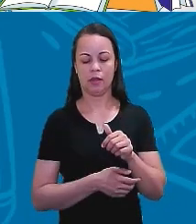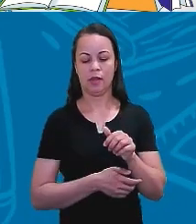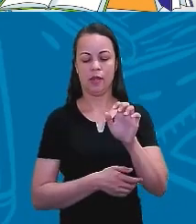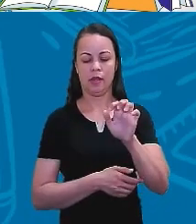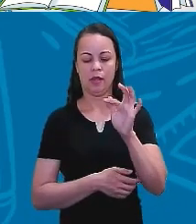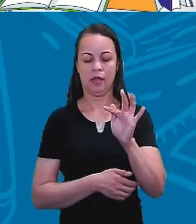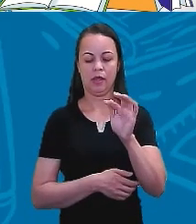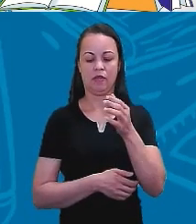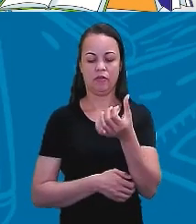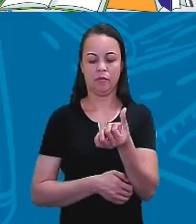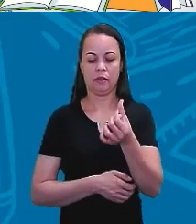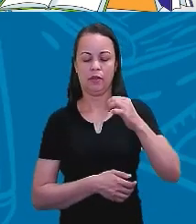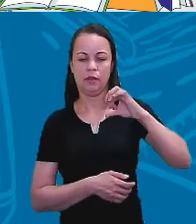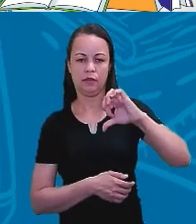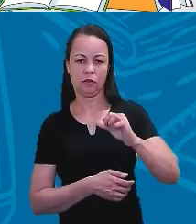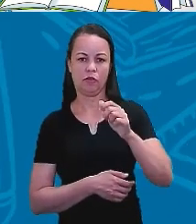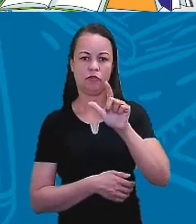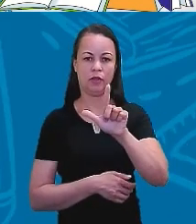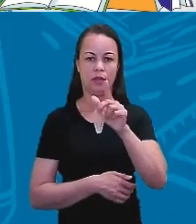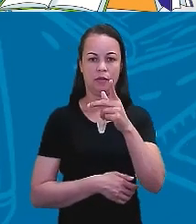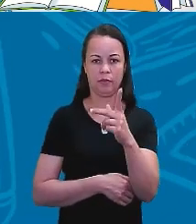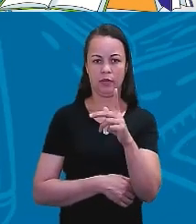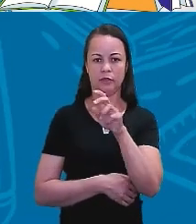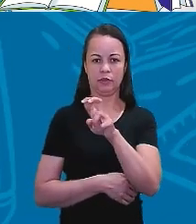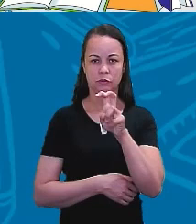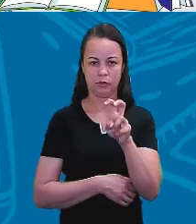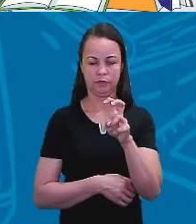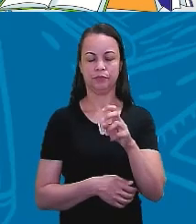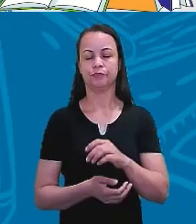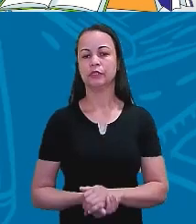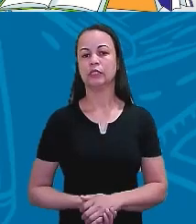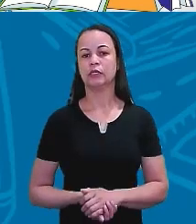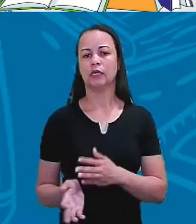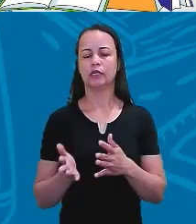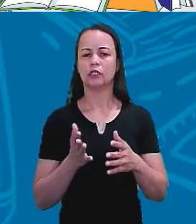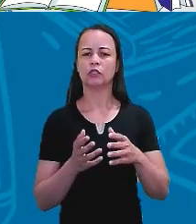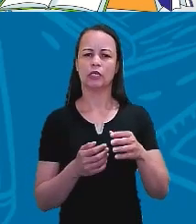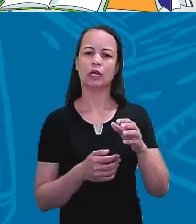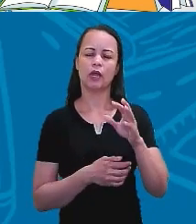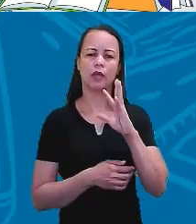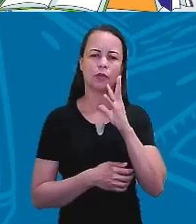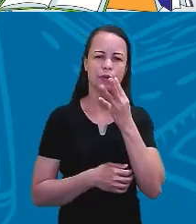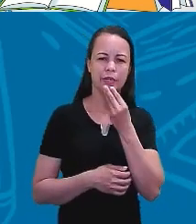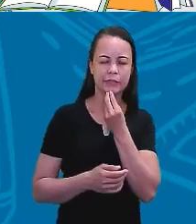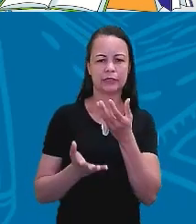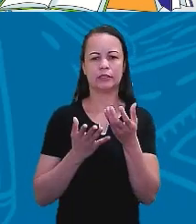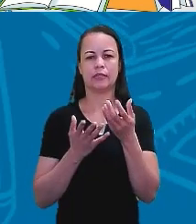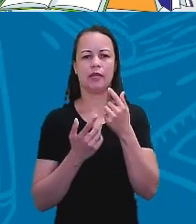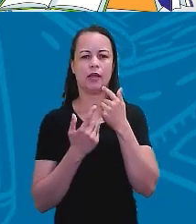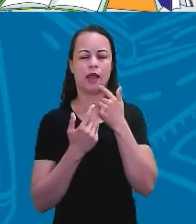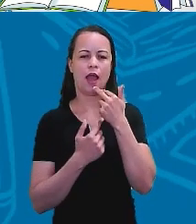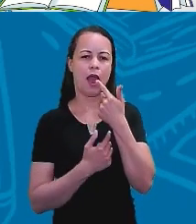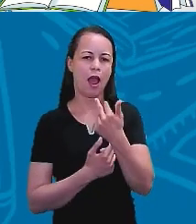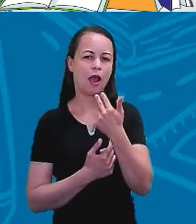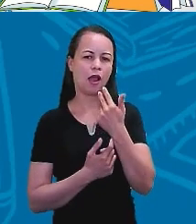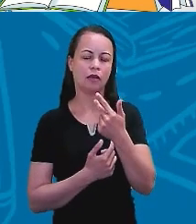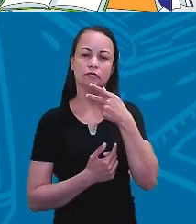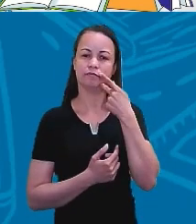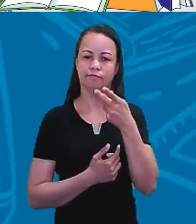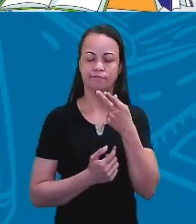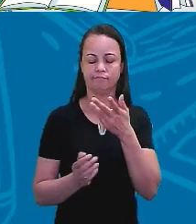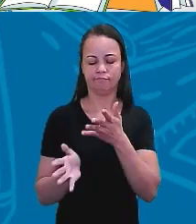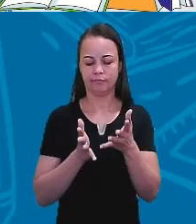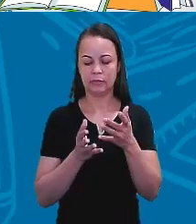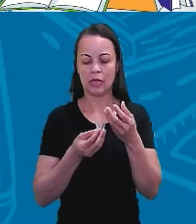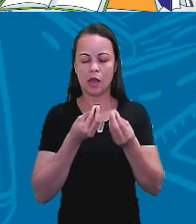F69 LP55, tá certo? Que diz que reconhecer as variedades da língua falada, o conceito de